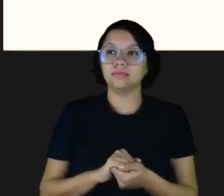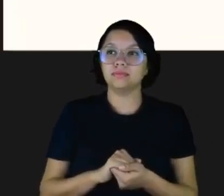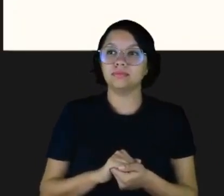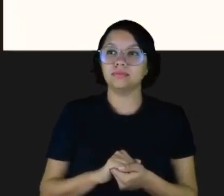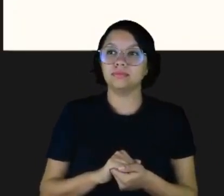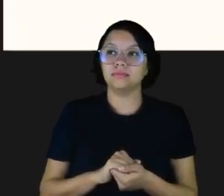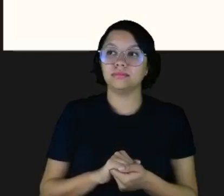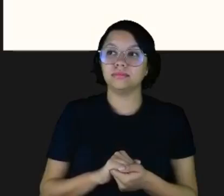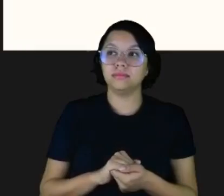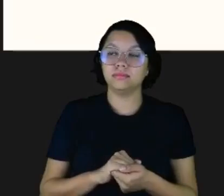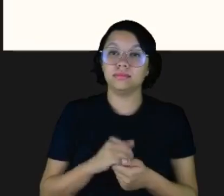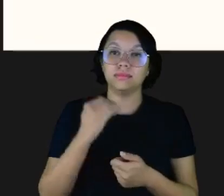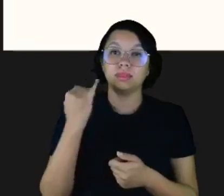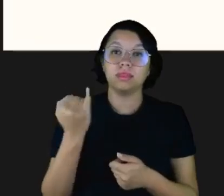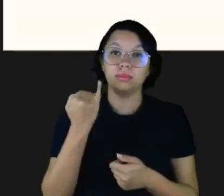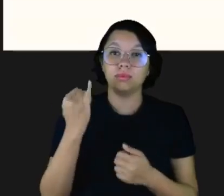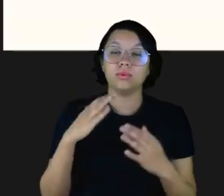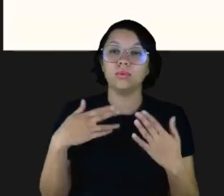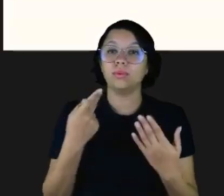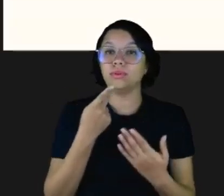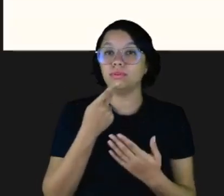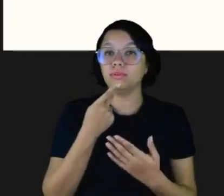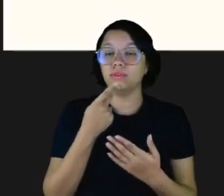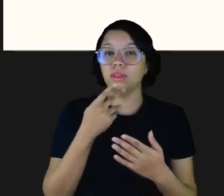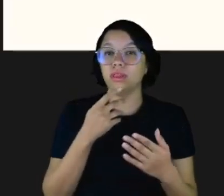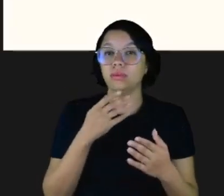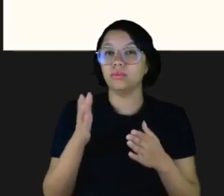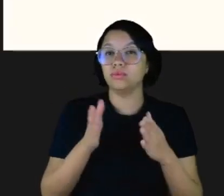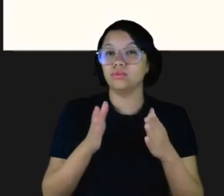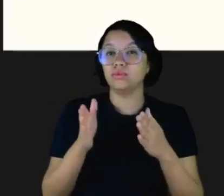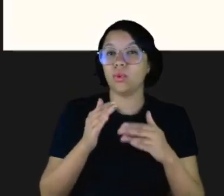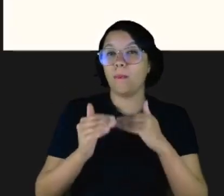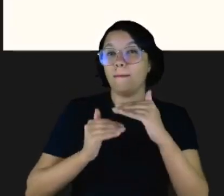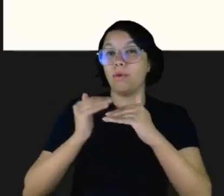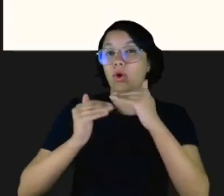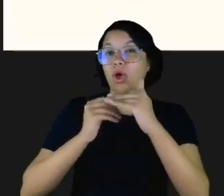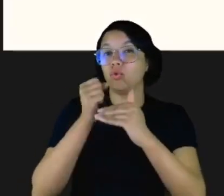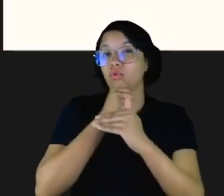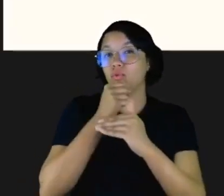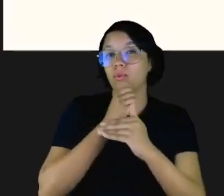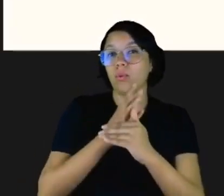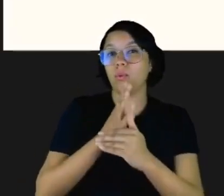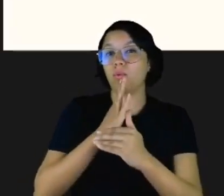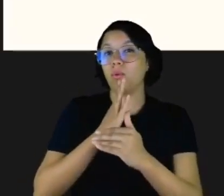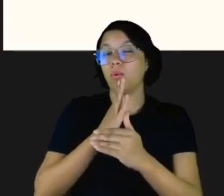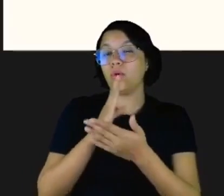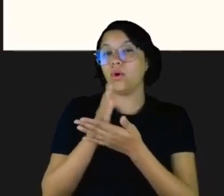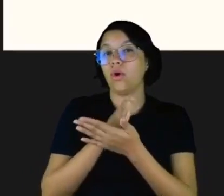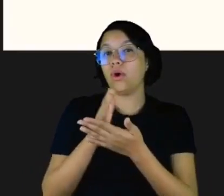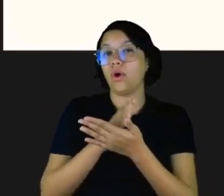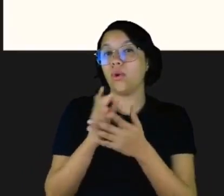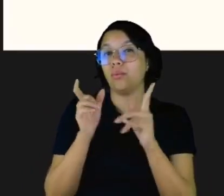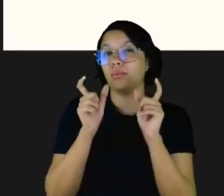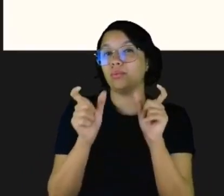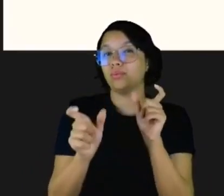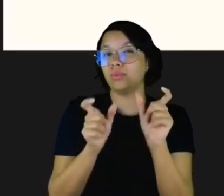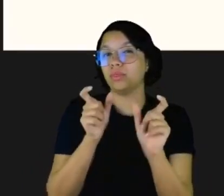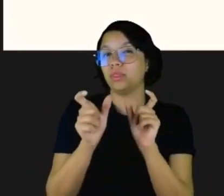É importante, quando nós falamos no processo de envelhecimento, nós conhecermos alguns termos que